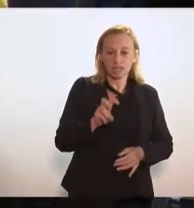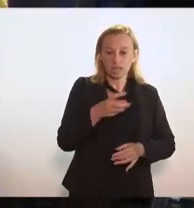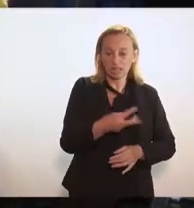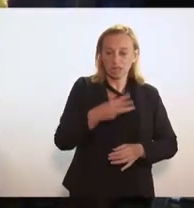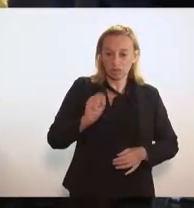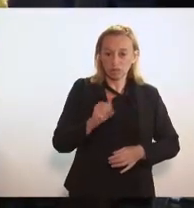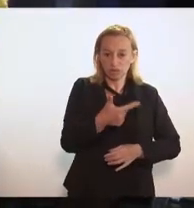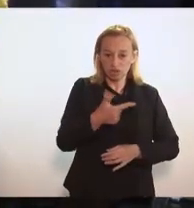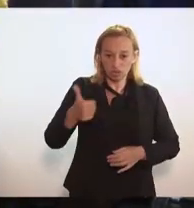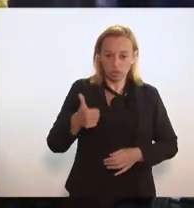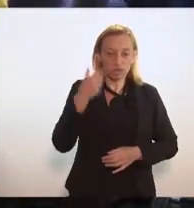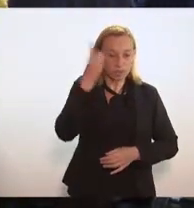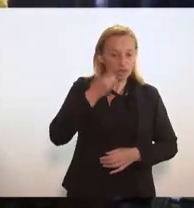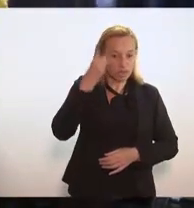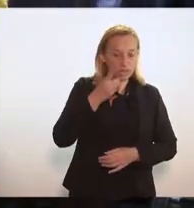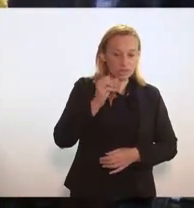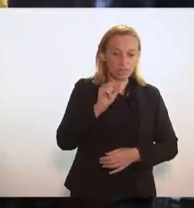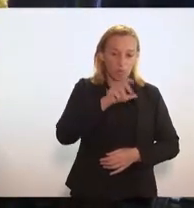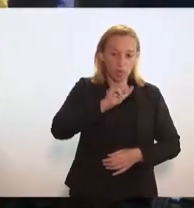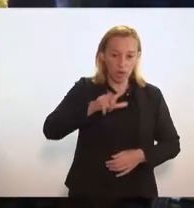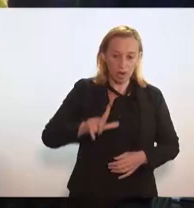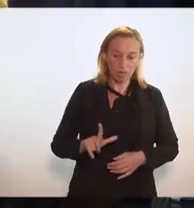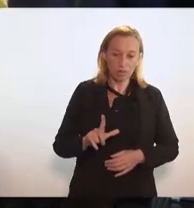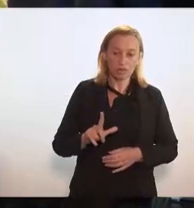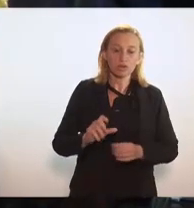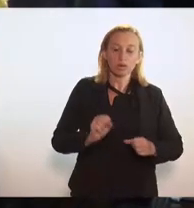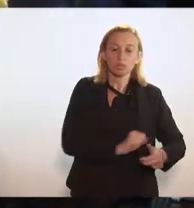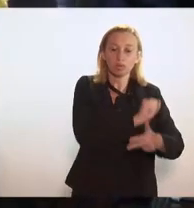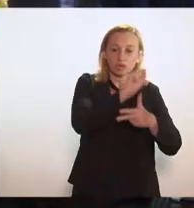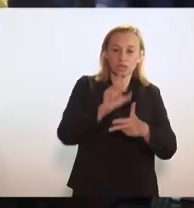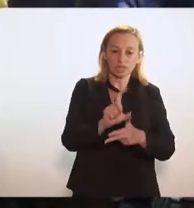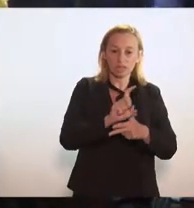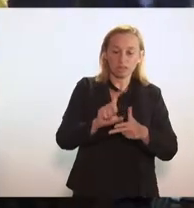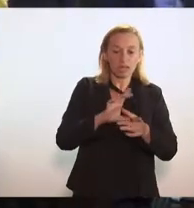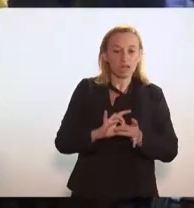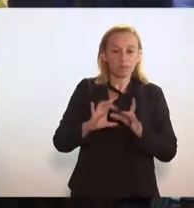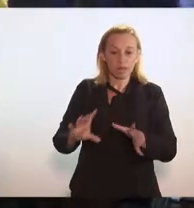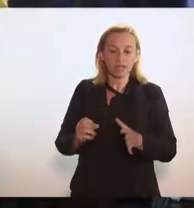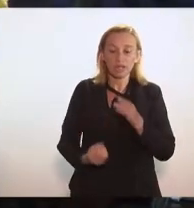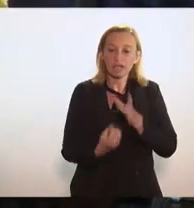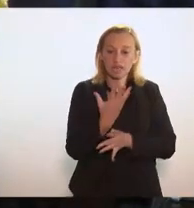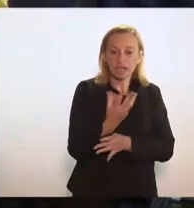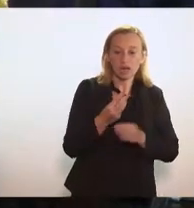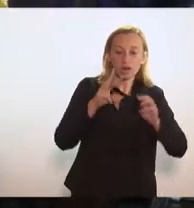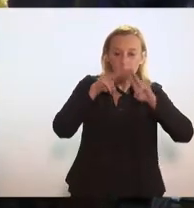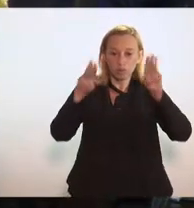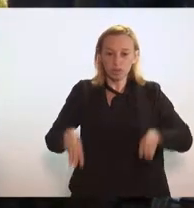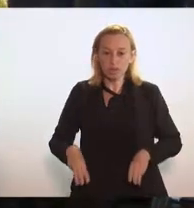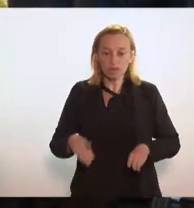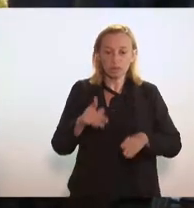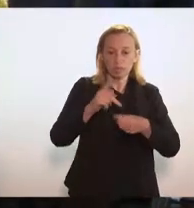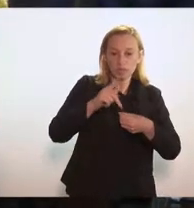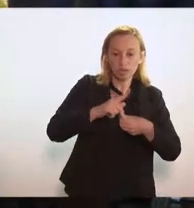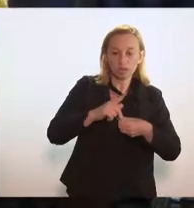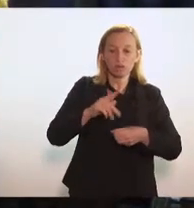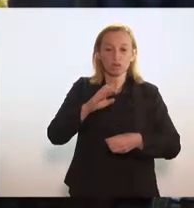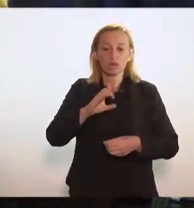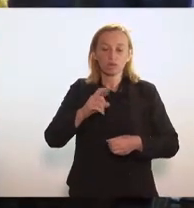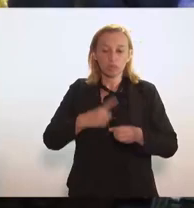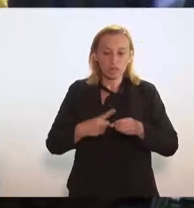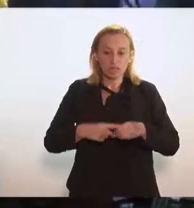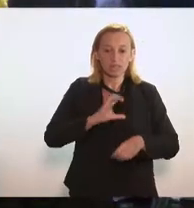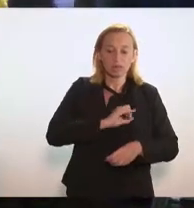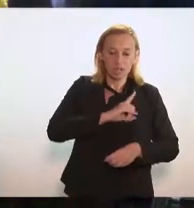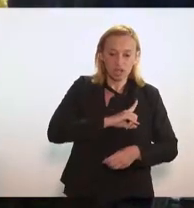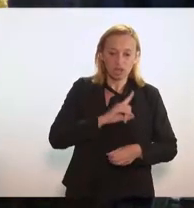353821, de autoria do deputado Samuel Malafaia, que fica o Poder Executivo autorizado a criar o Museu do Petróleo no município de Duque de Caxias. Pareceres da